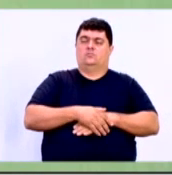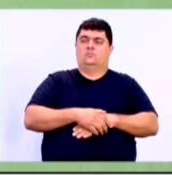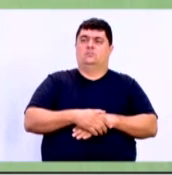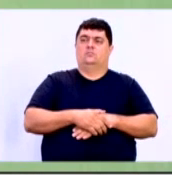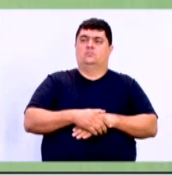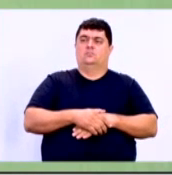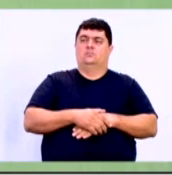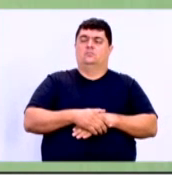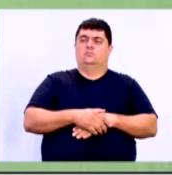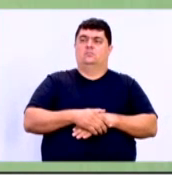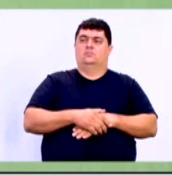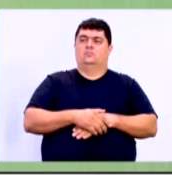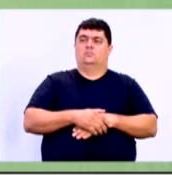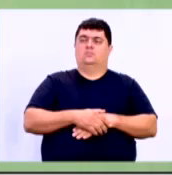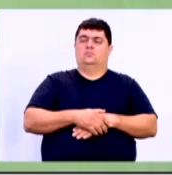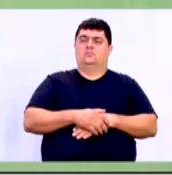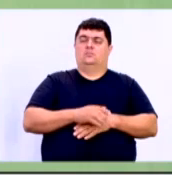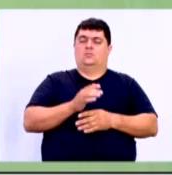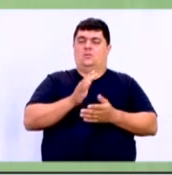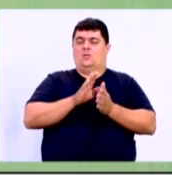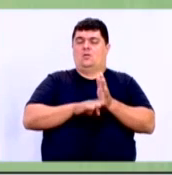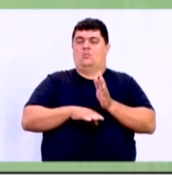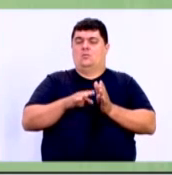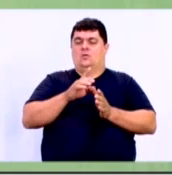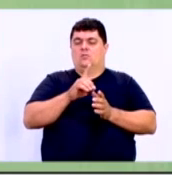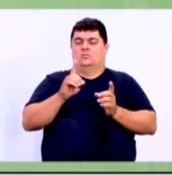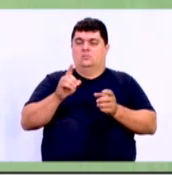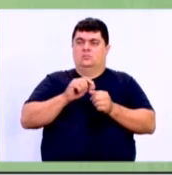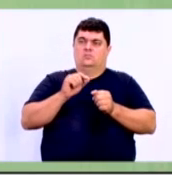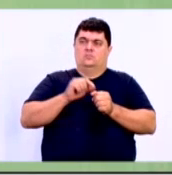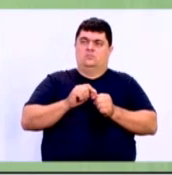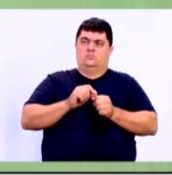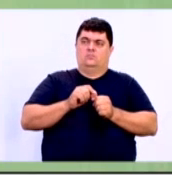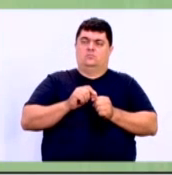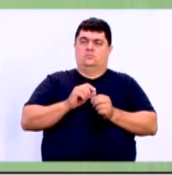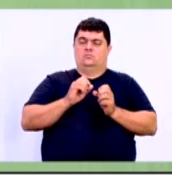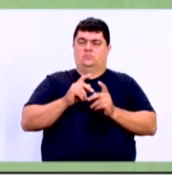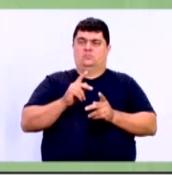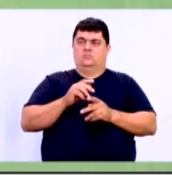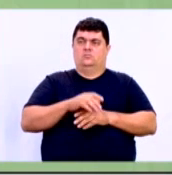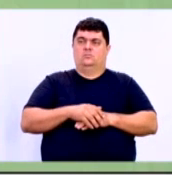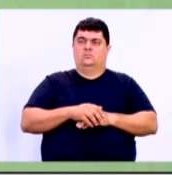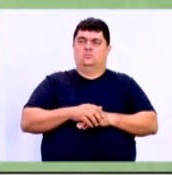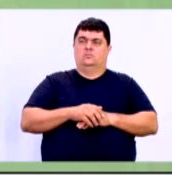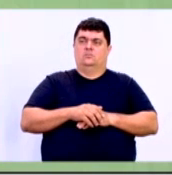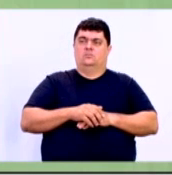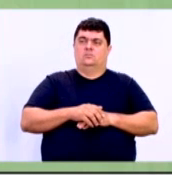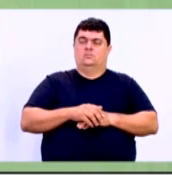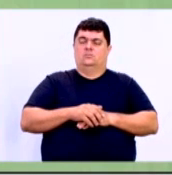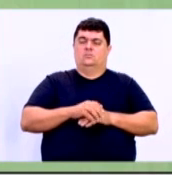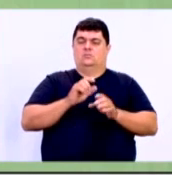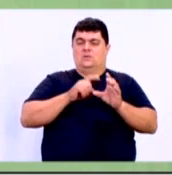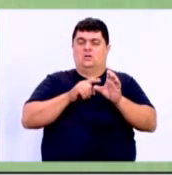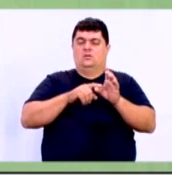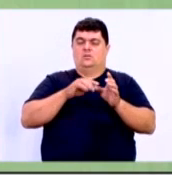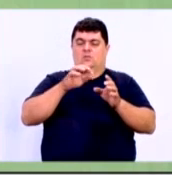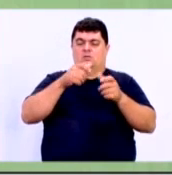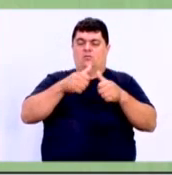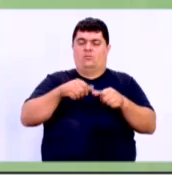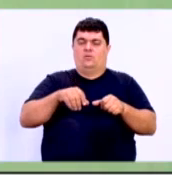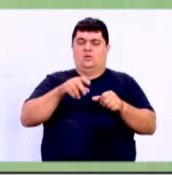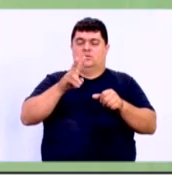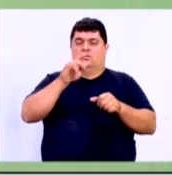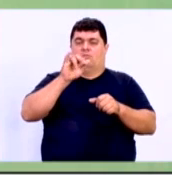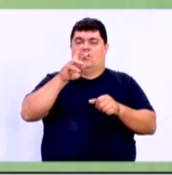eu fiz de receita, menos o que eu gastei para produzir, achei isso, certo? E despesas fixas e variáveis. Lembra? O